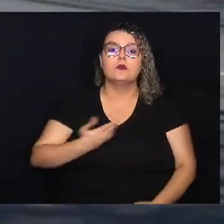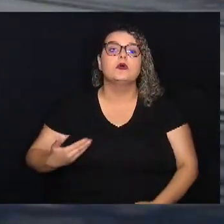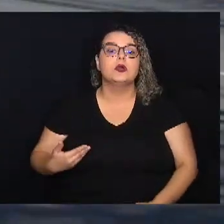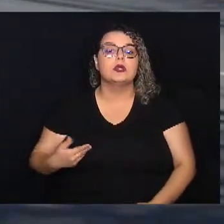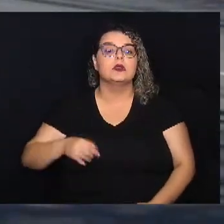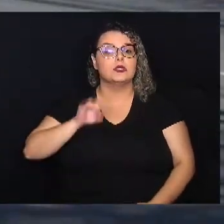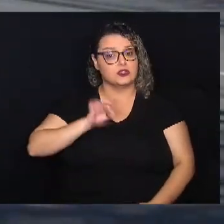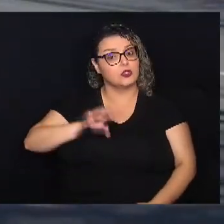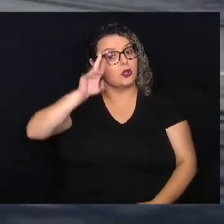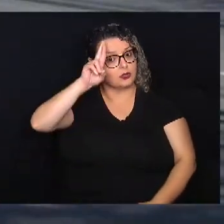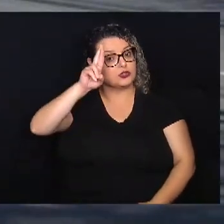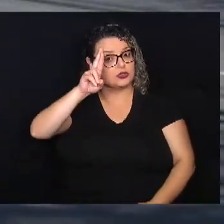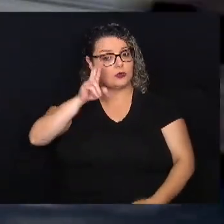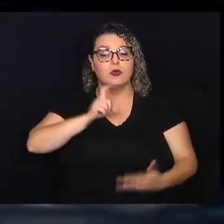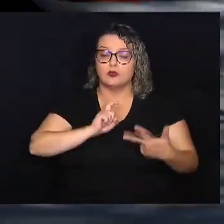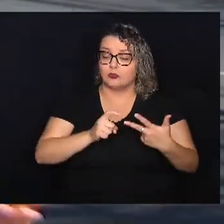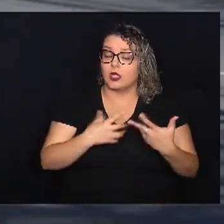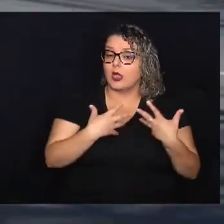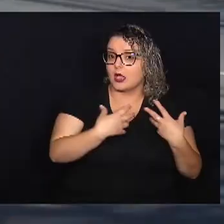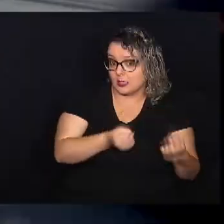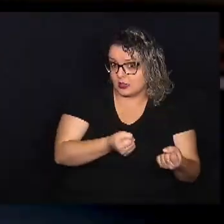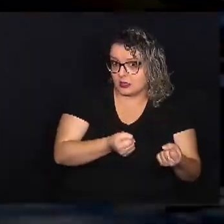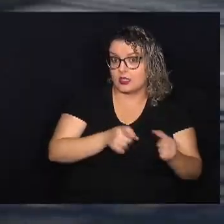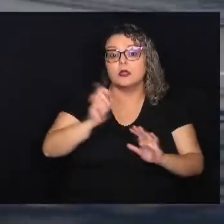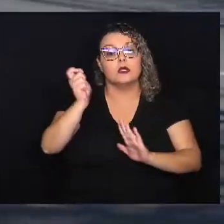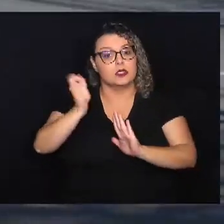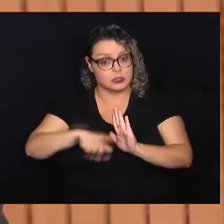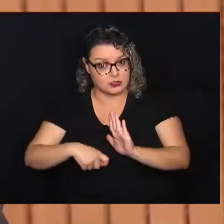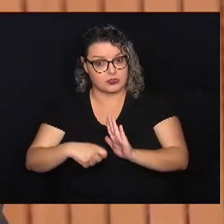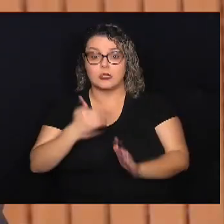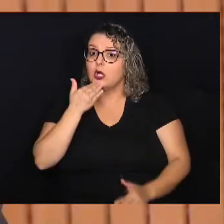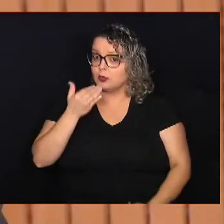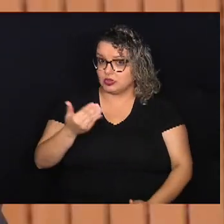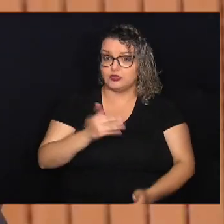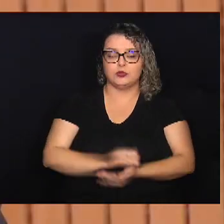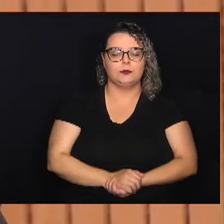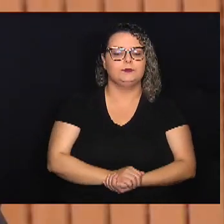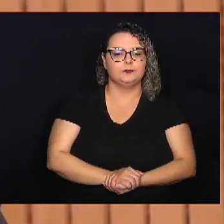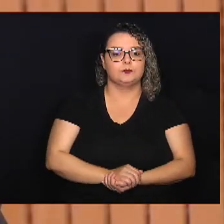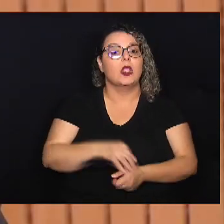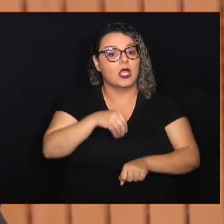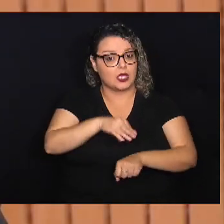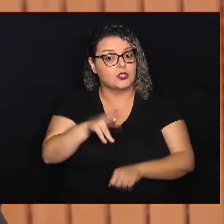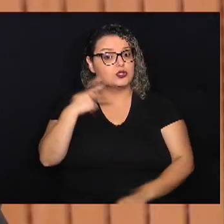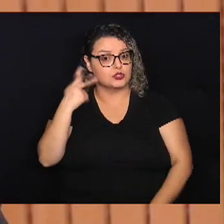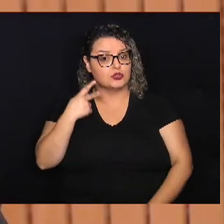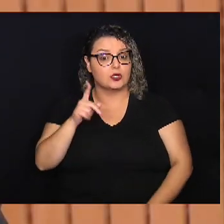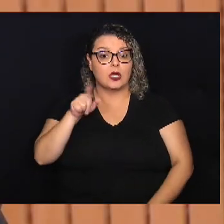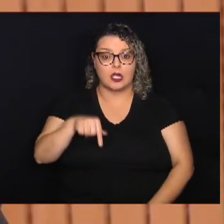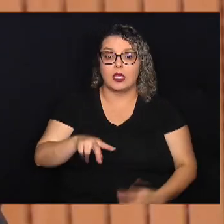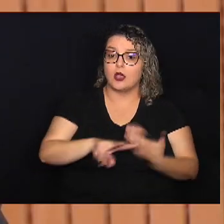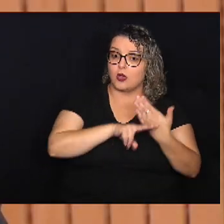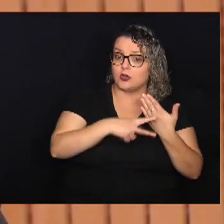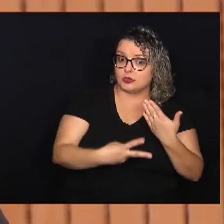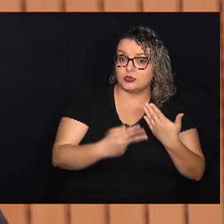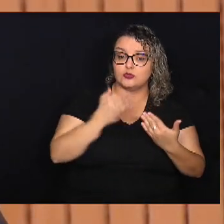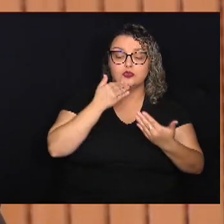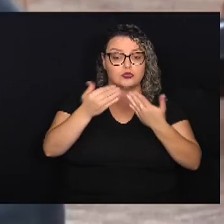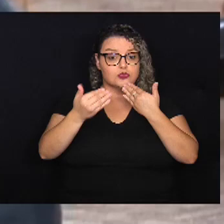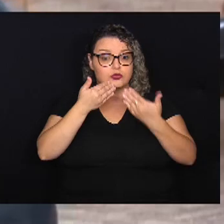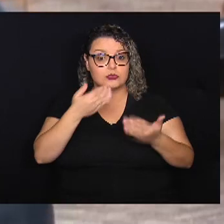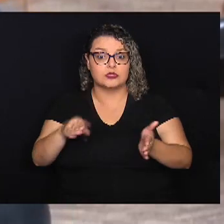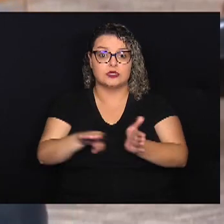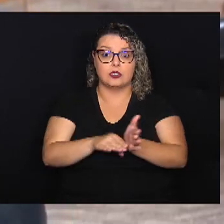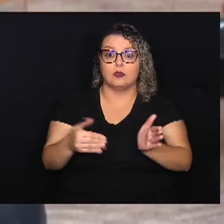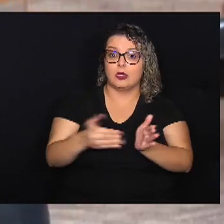do Executivo acatar e executar a solicitação. A indicação do vereador é fruto das demandas que chegam até